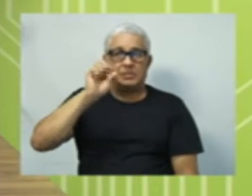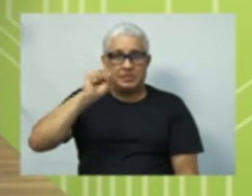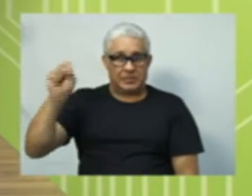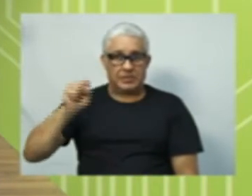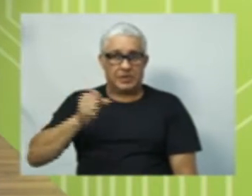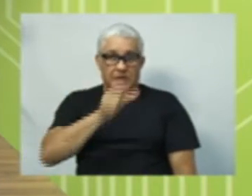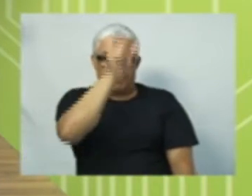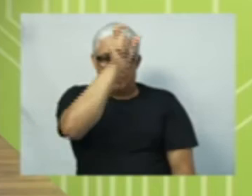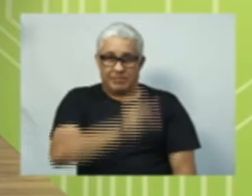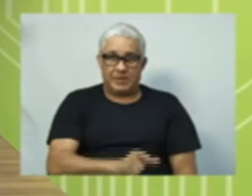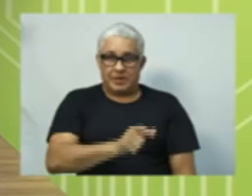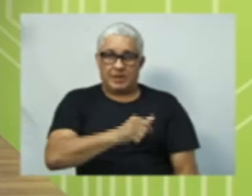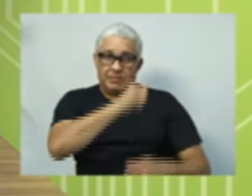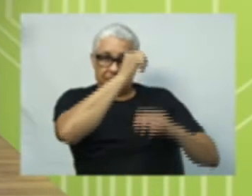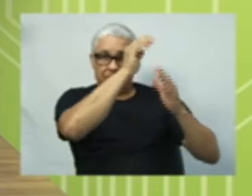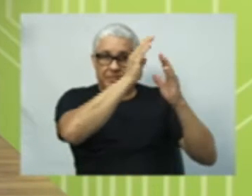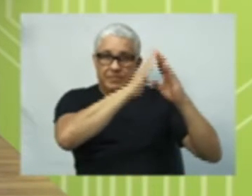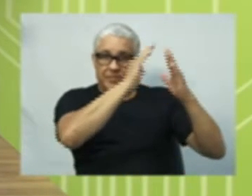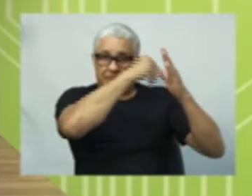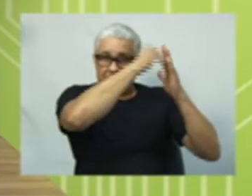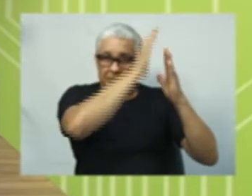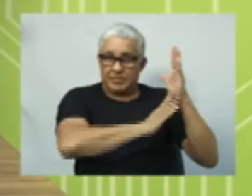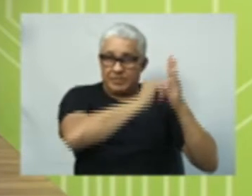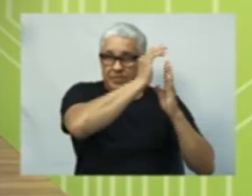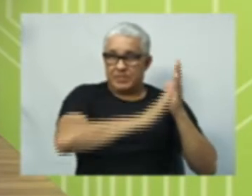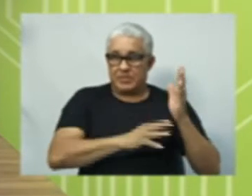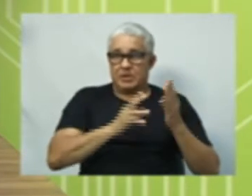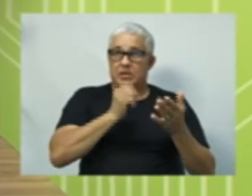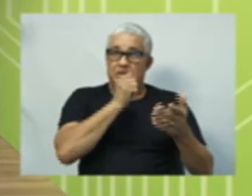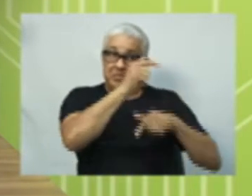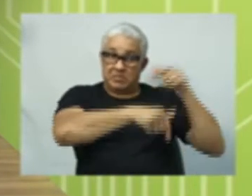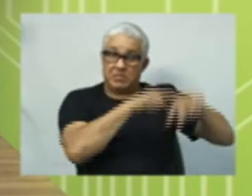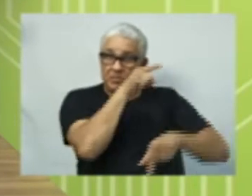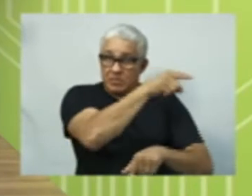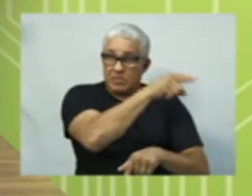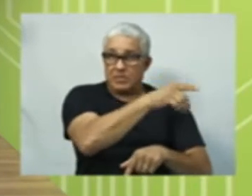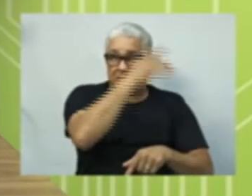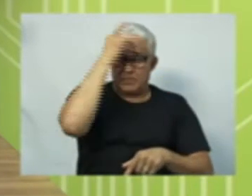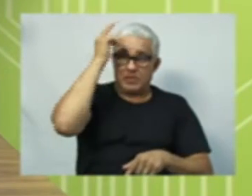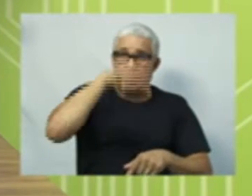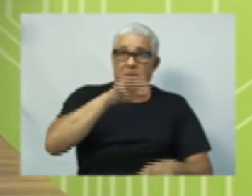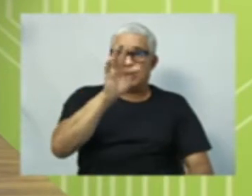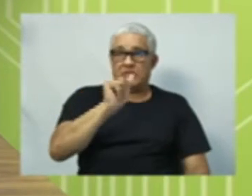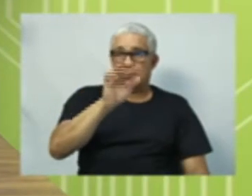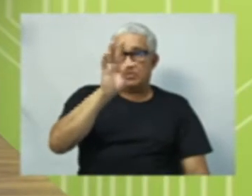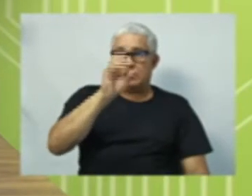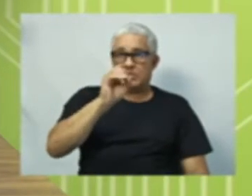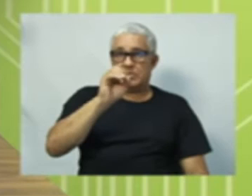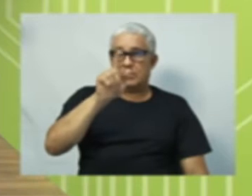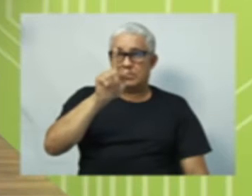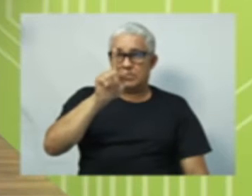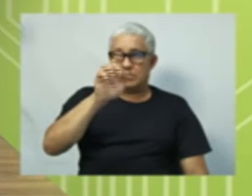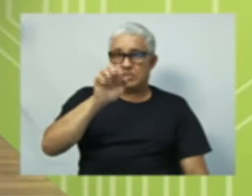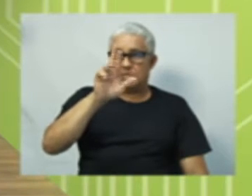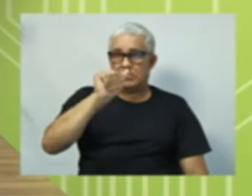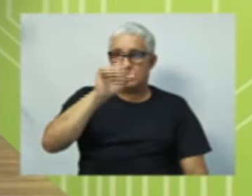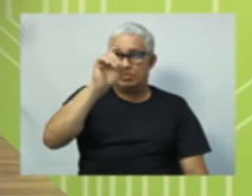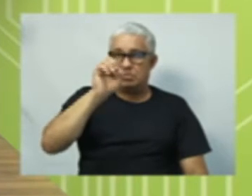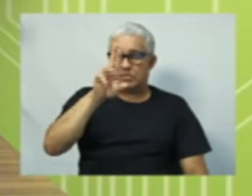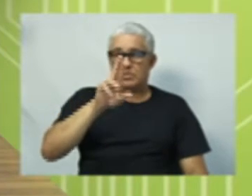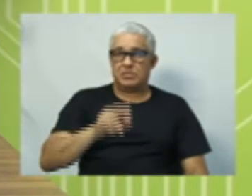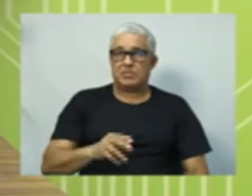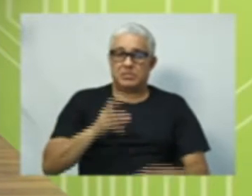lá a casa. Então, você prestou o serviço para alguém? Isso foi um fato gerador. Qual é a base de cálculo? No